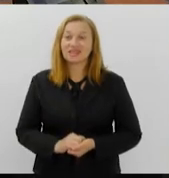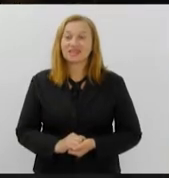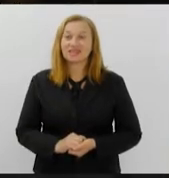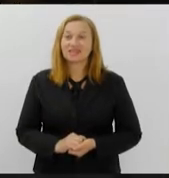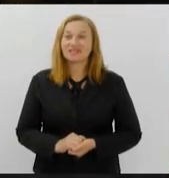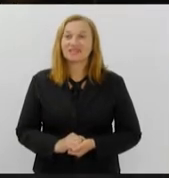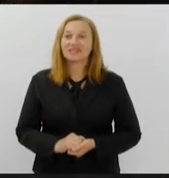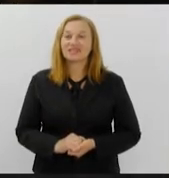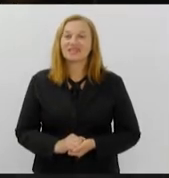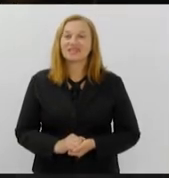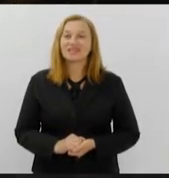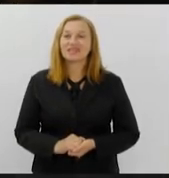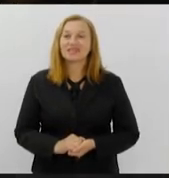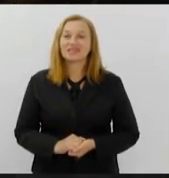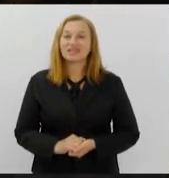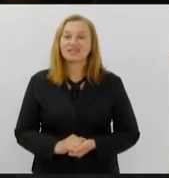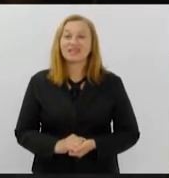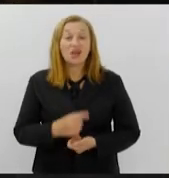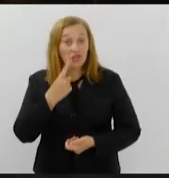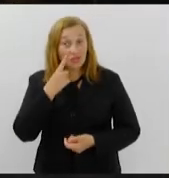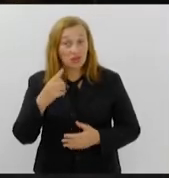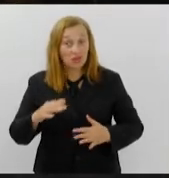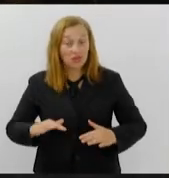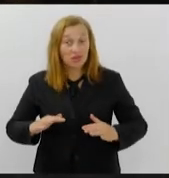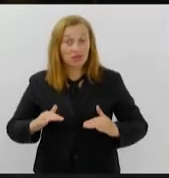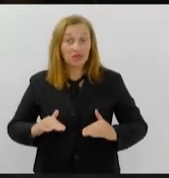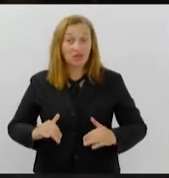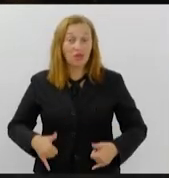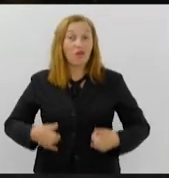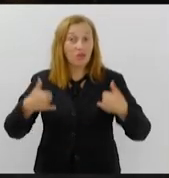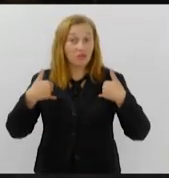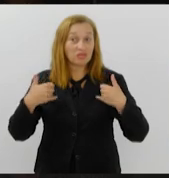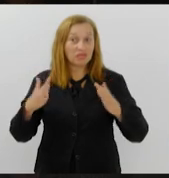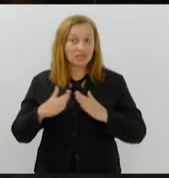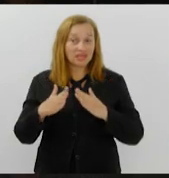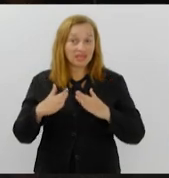mano. Mas agora é... você vê, olha a honra para essa casa. Mas nós é uma honra. O